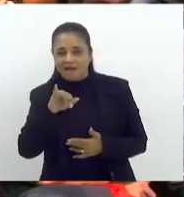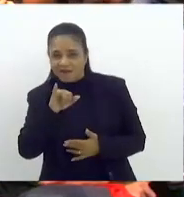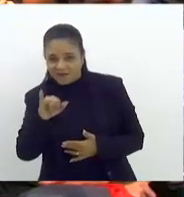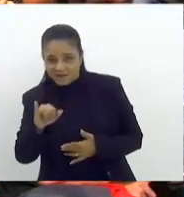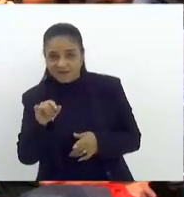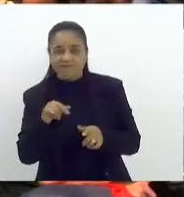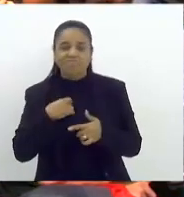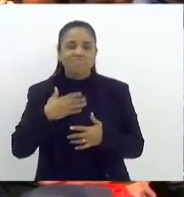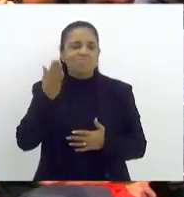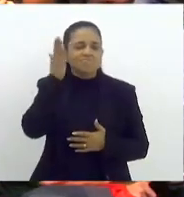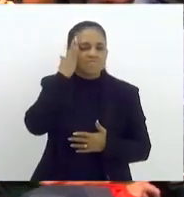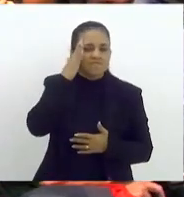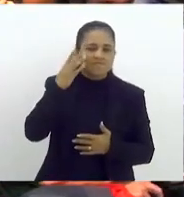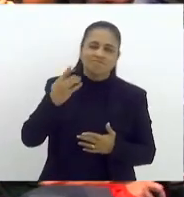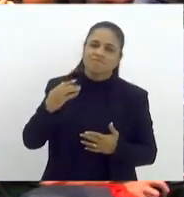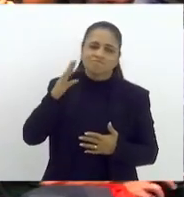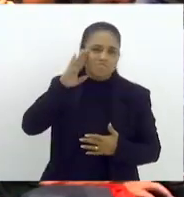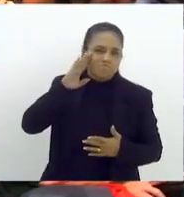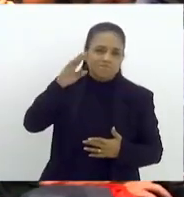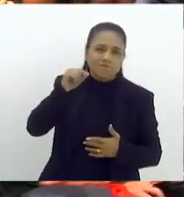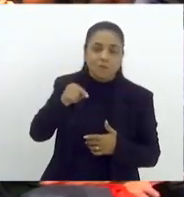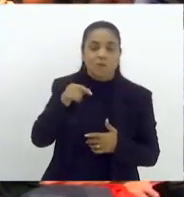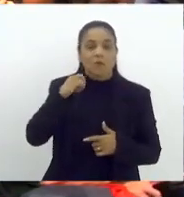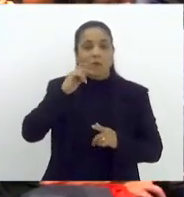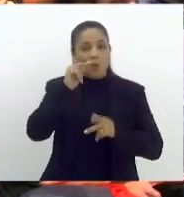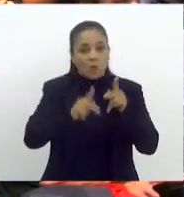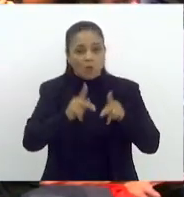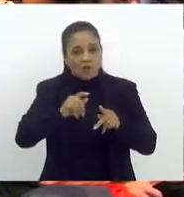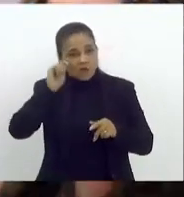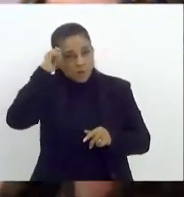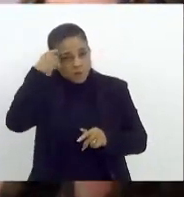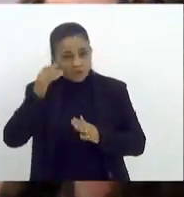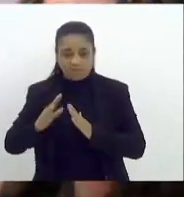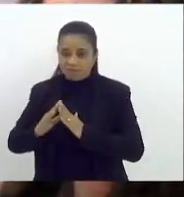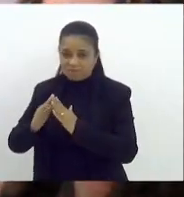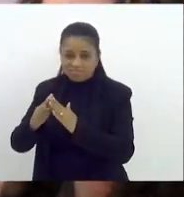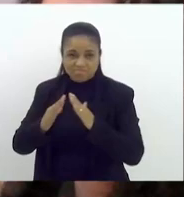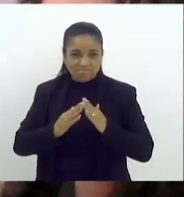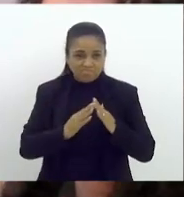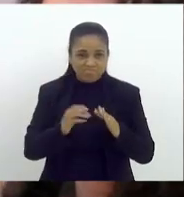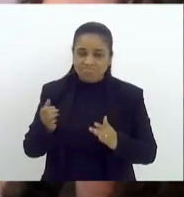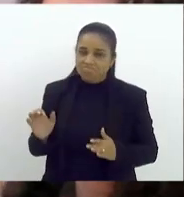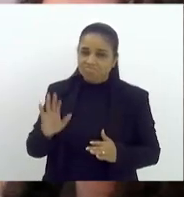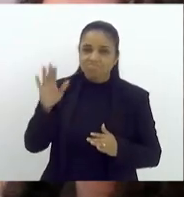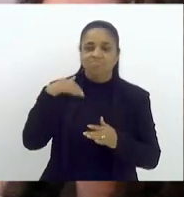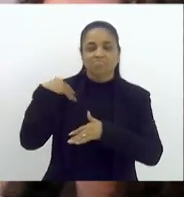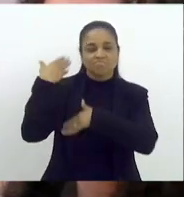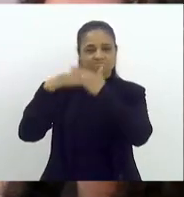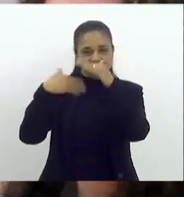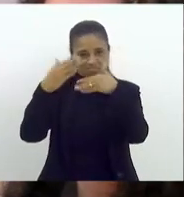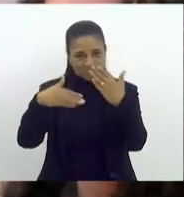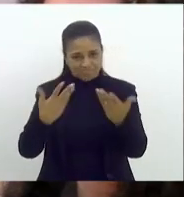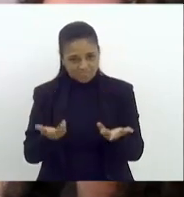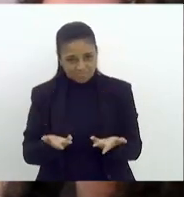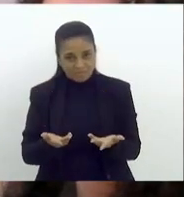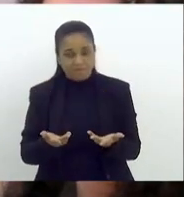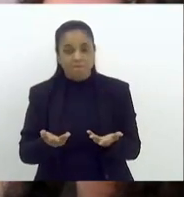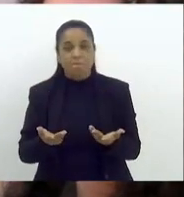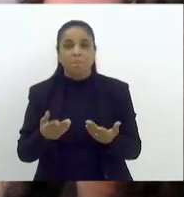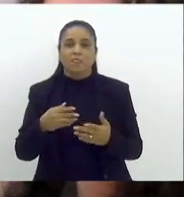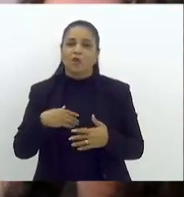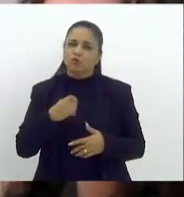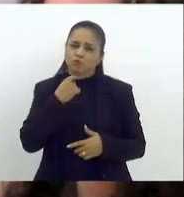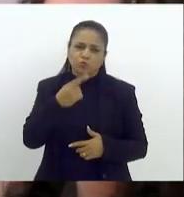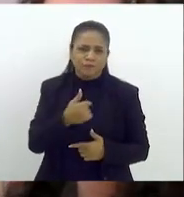quanto que é fundamental que o povo preto da favela da Periferia construa e eu não tenho dúvida que